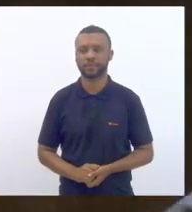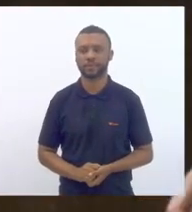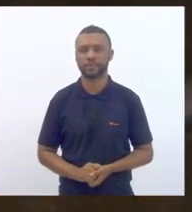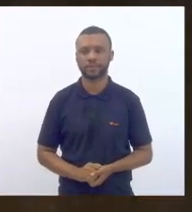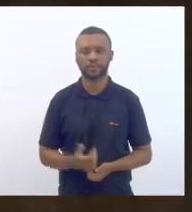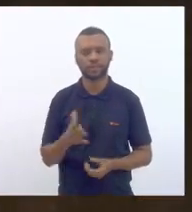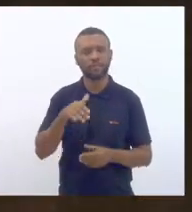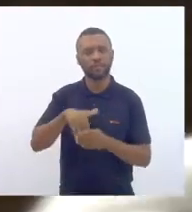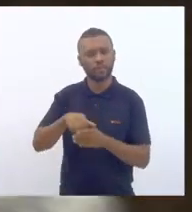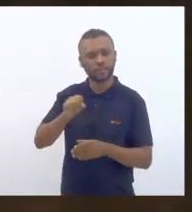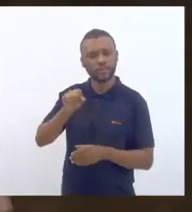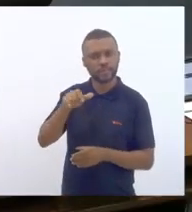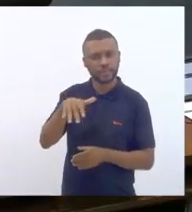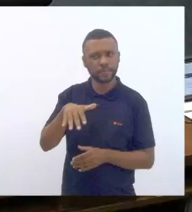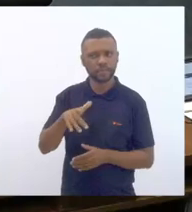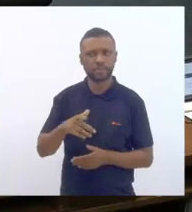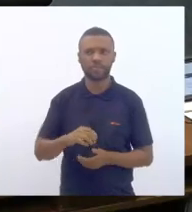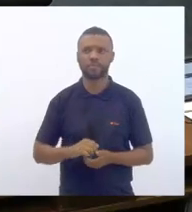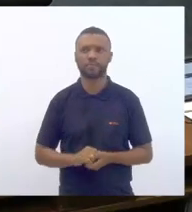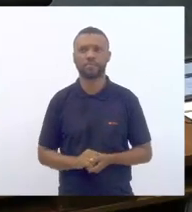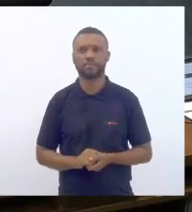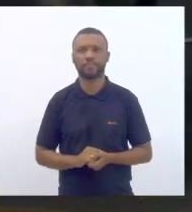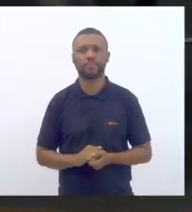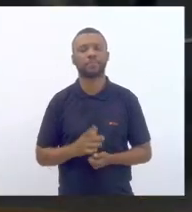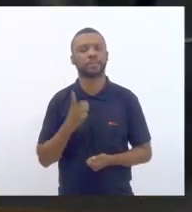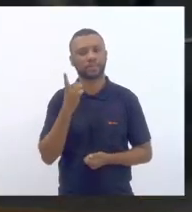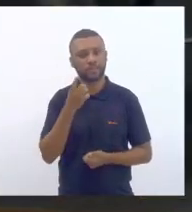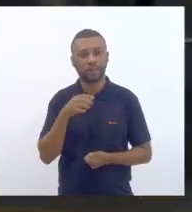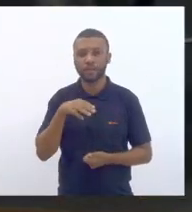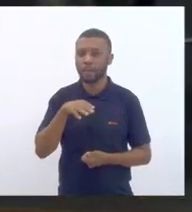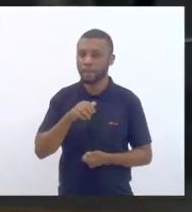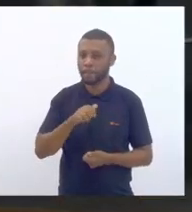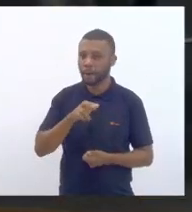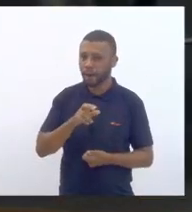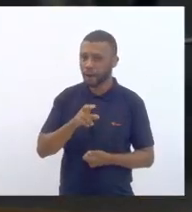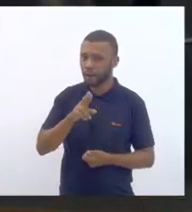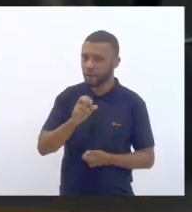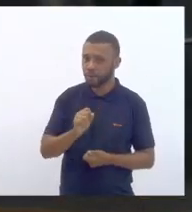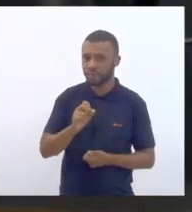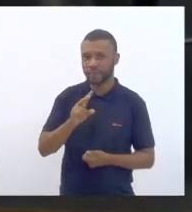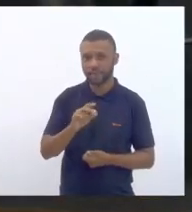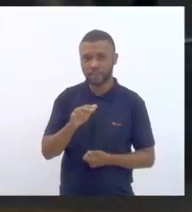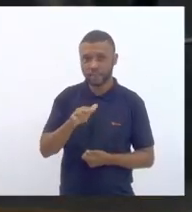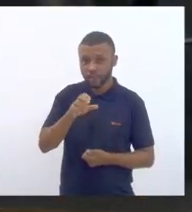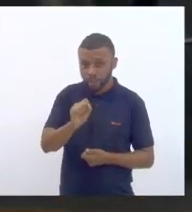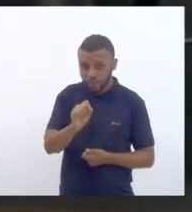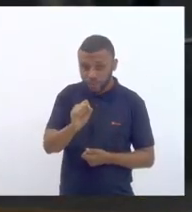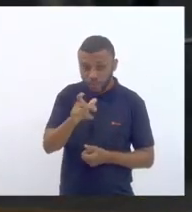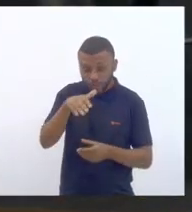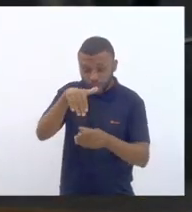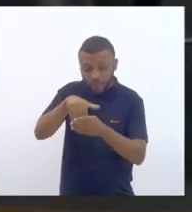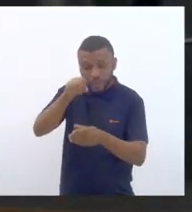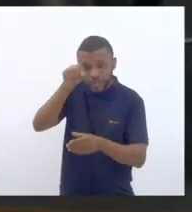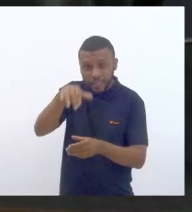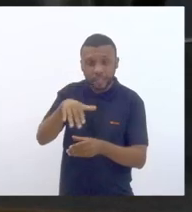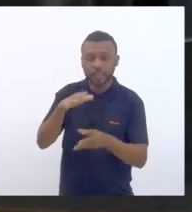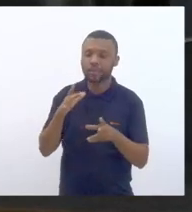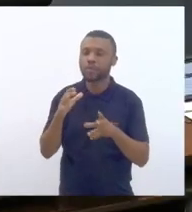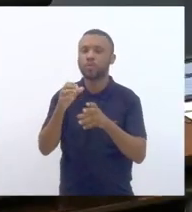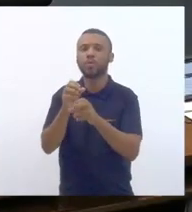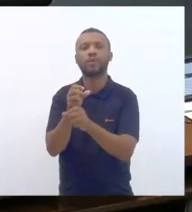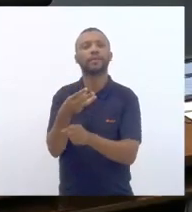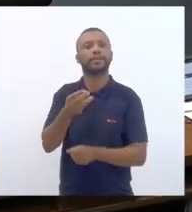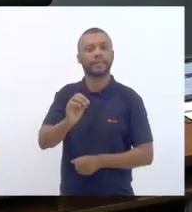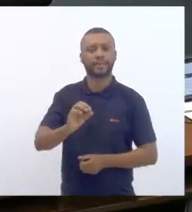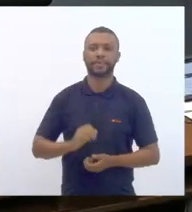Voto sim, presidente. Deputado Marcos Vinícius vota sim, 30. É isso mesmo? Já estou